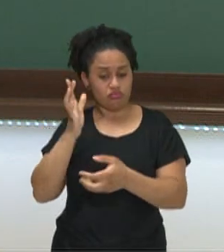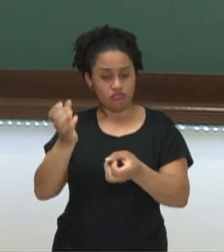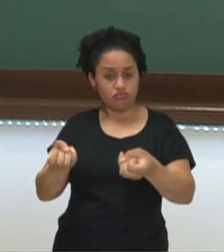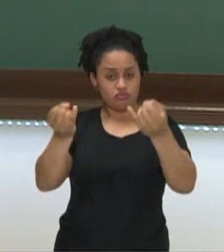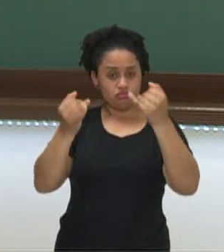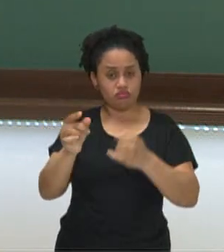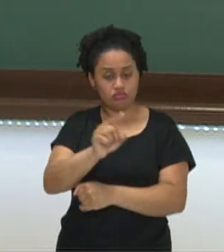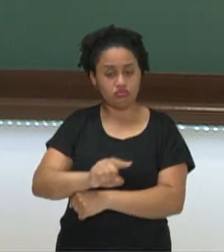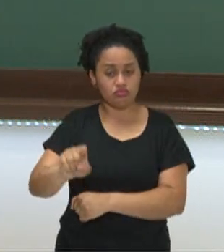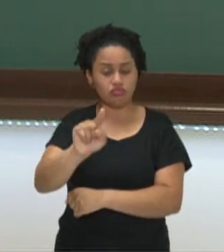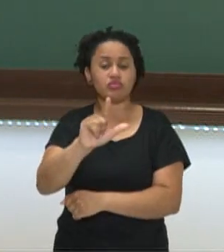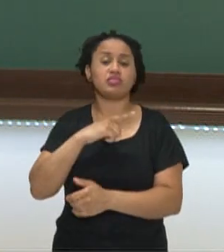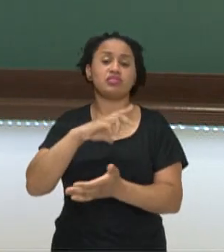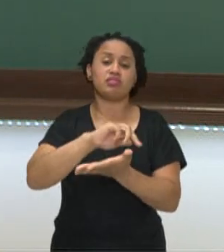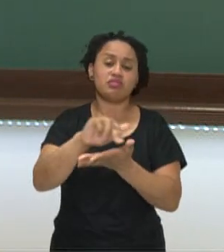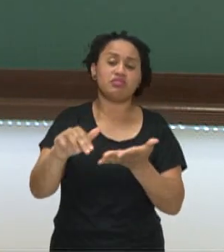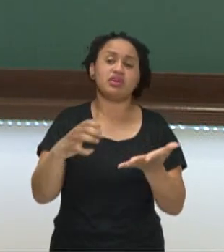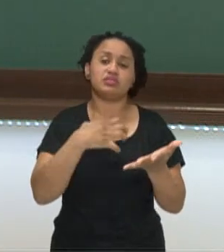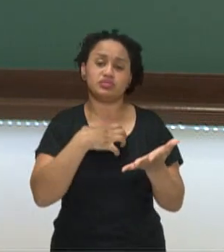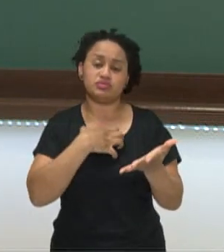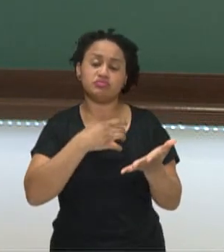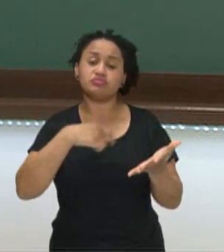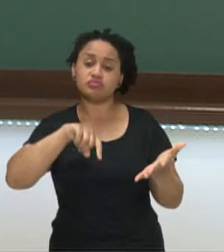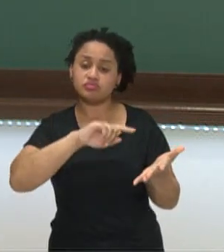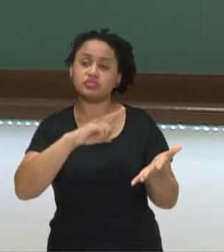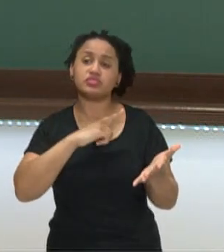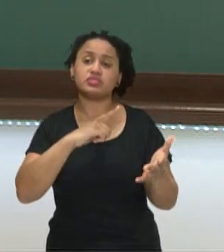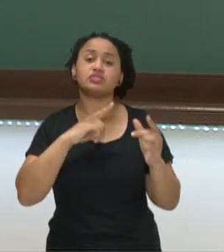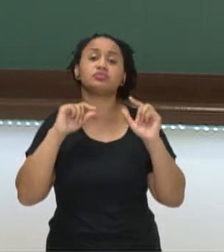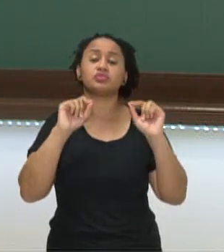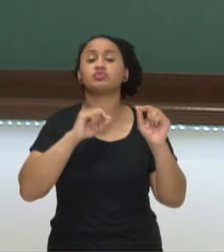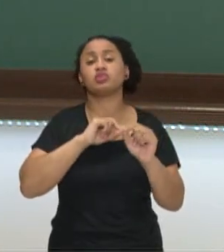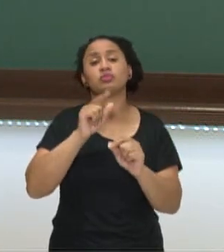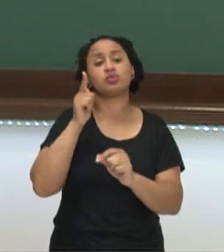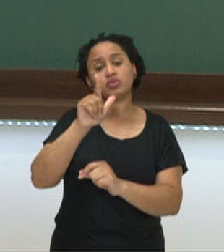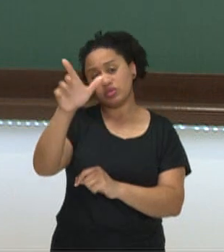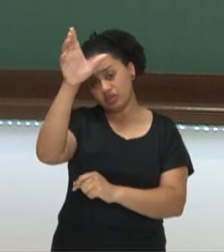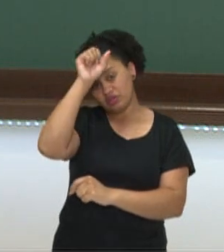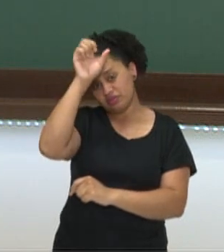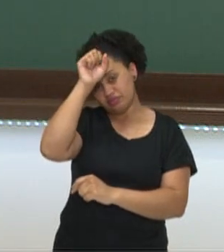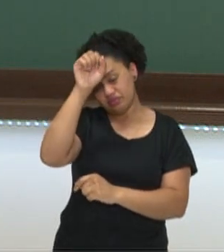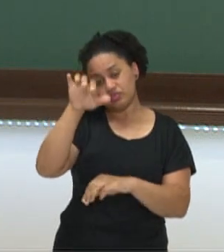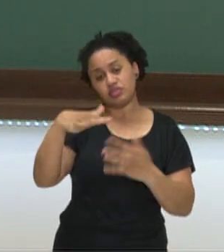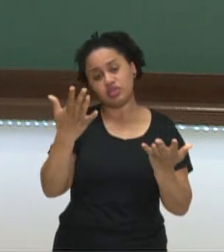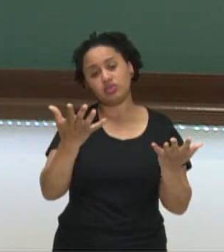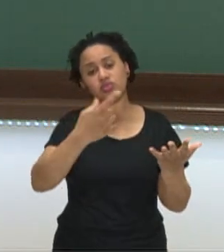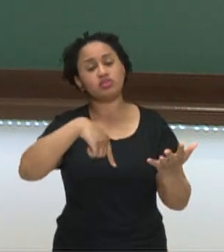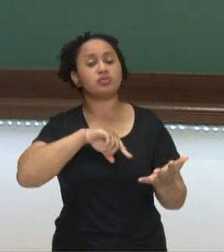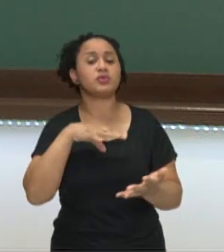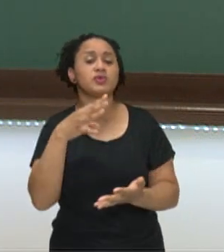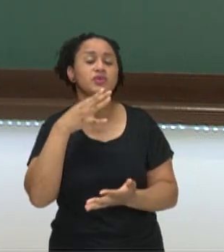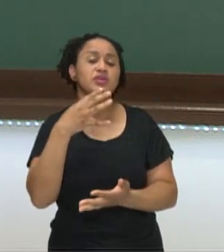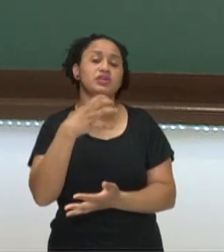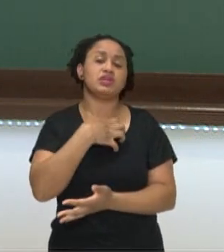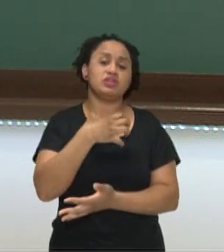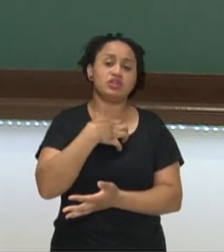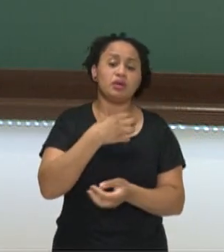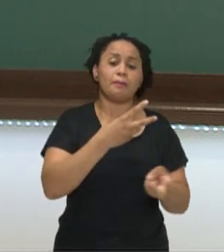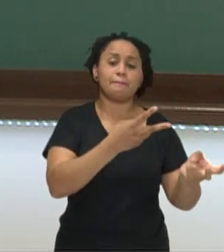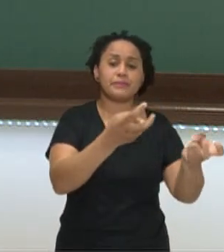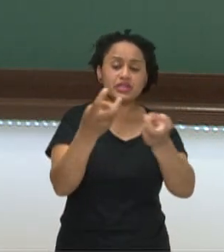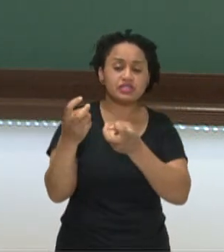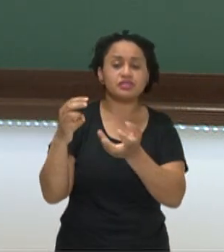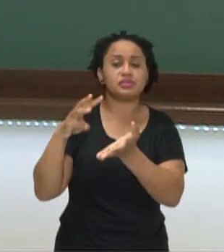vocês, são várias formas que a gente tem para aprender. Vamos conhecer essas formas, vamos reconhecer